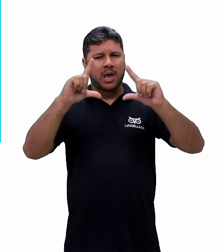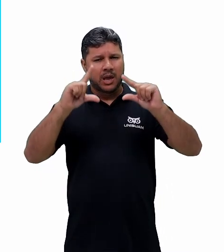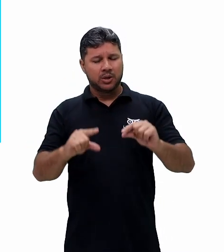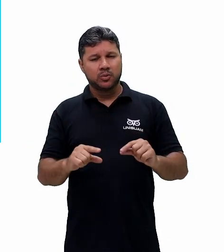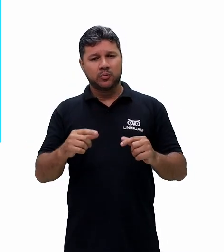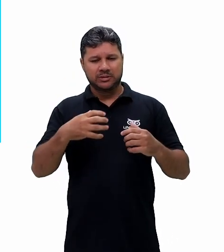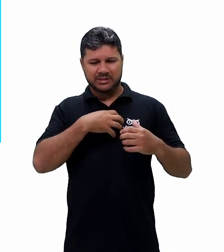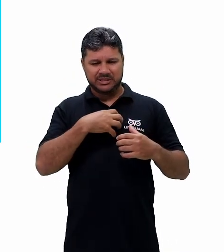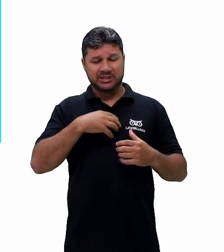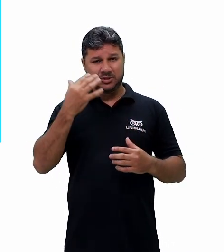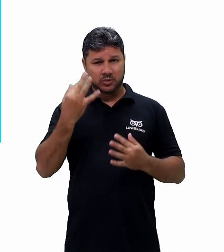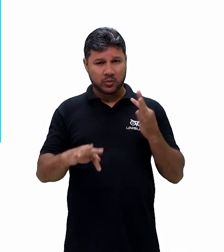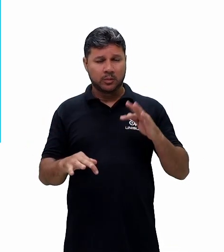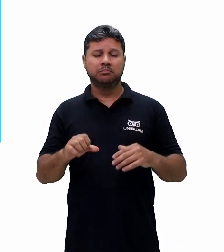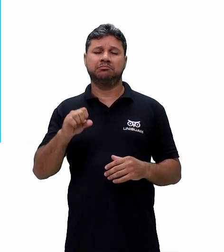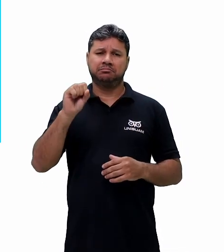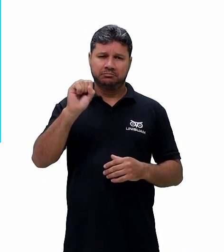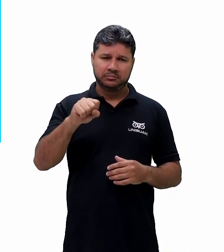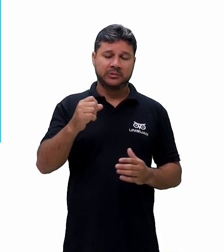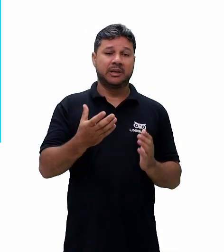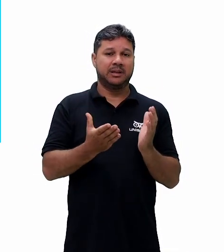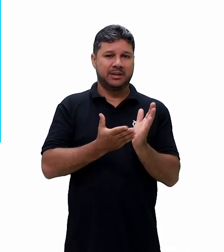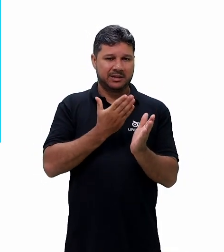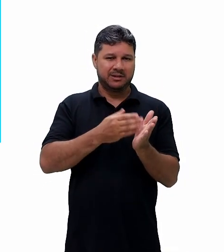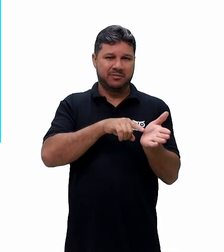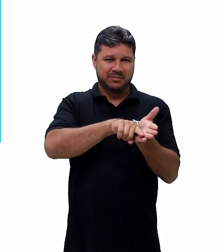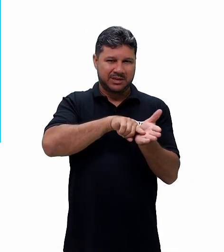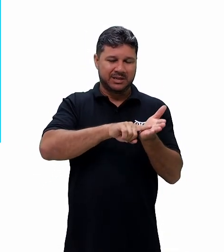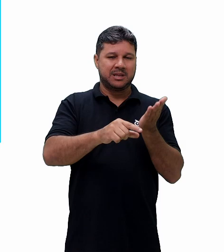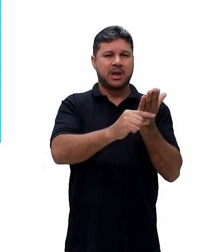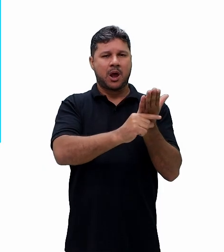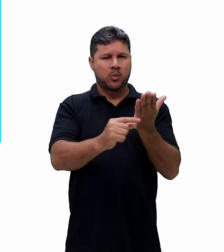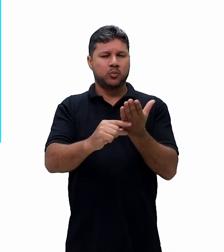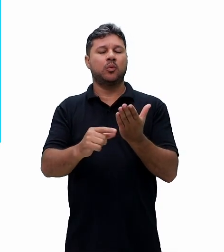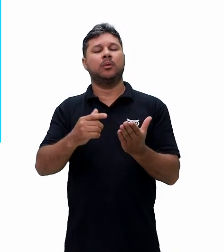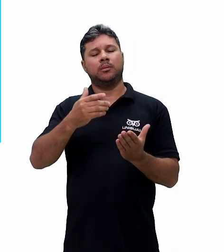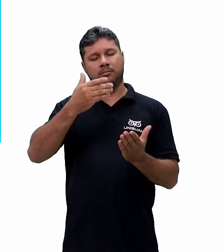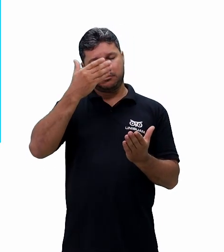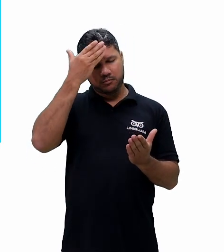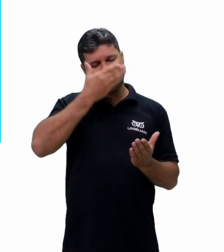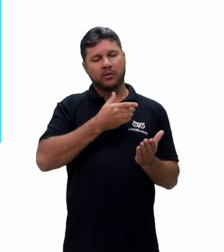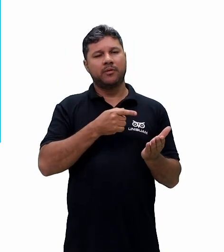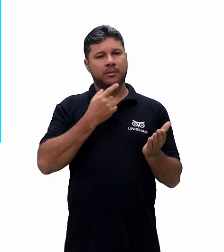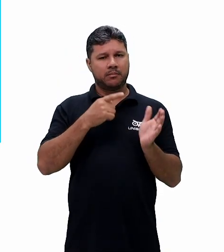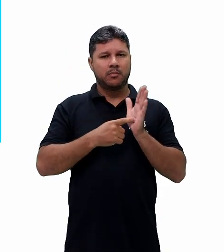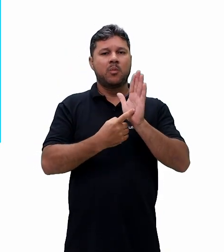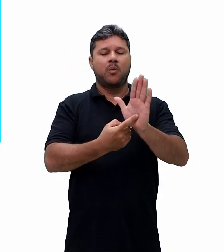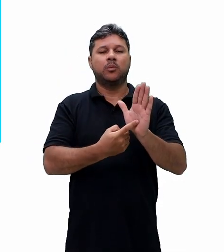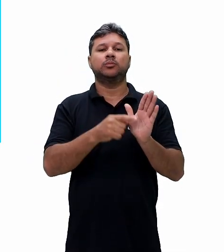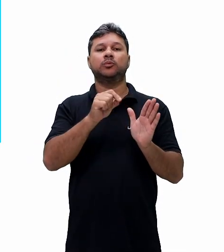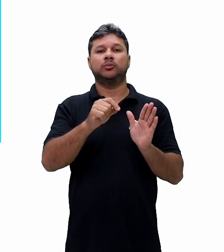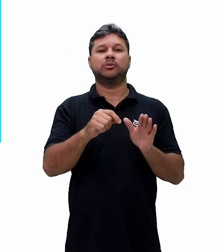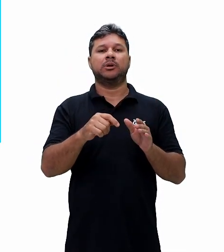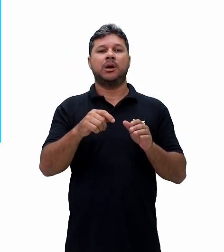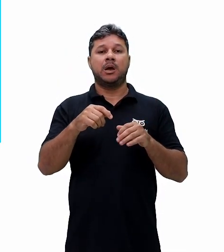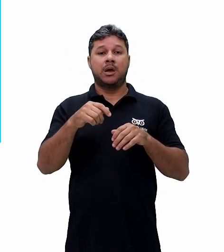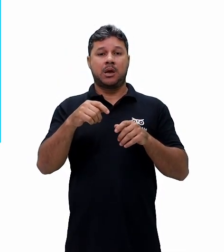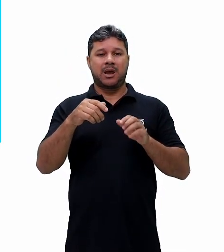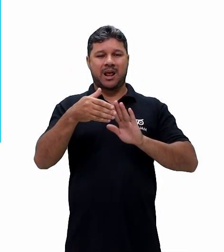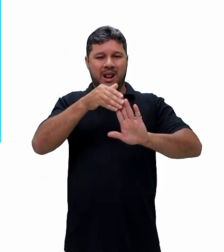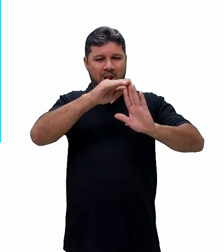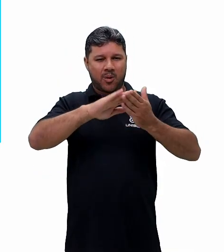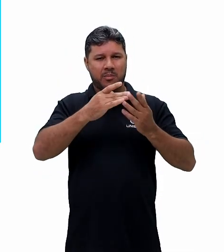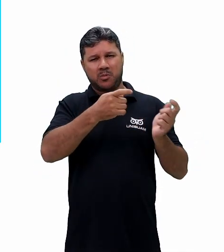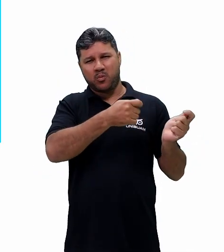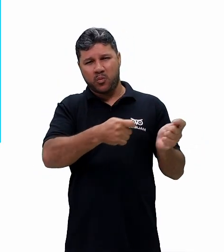Alongar reduz os sintomas da dor? Sim. A literatura científica mostra também que o alongamento